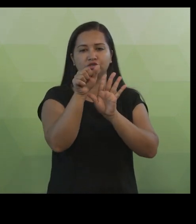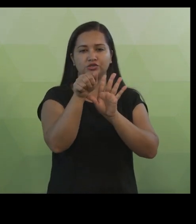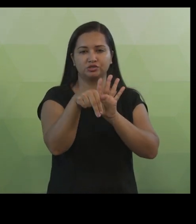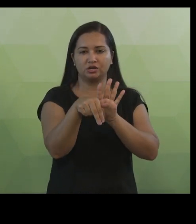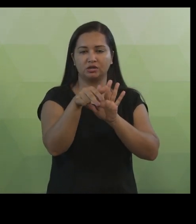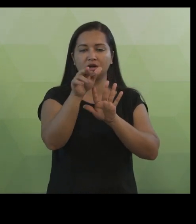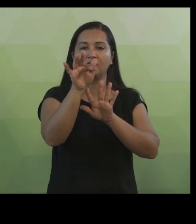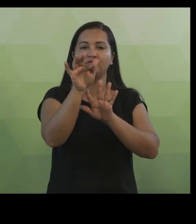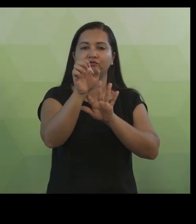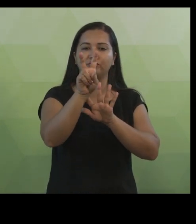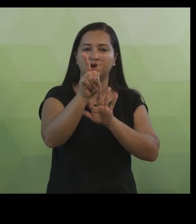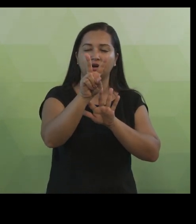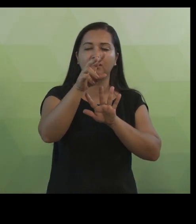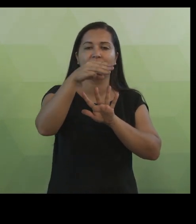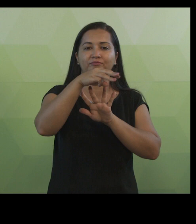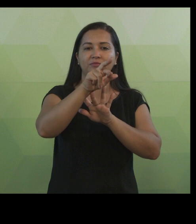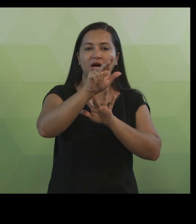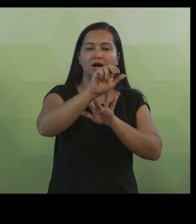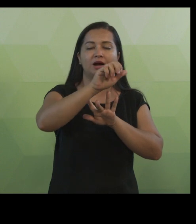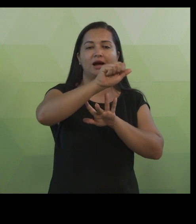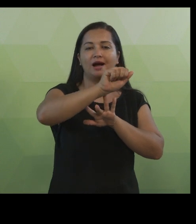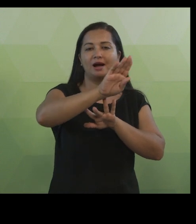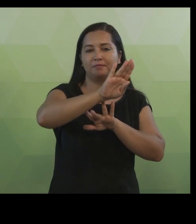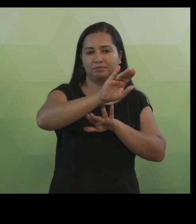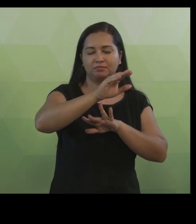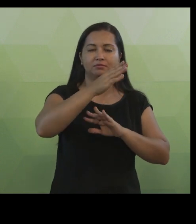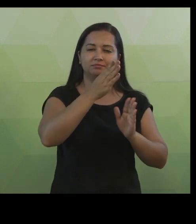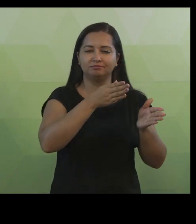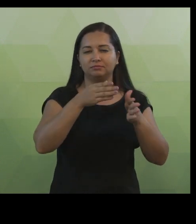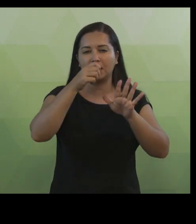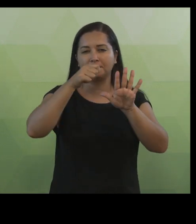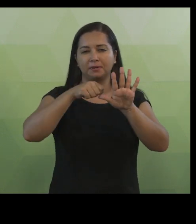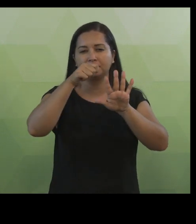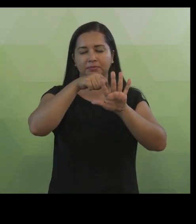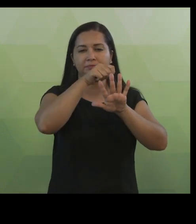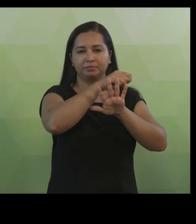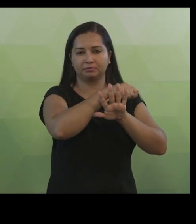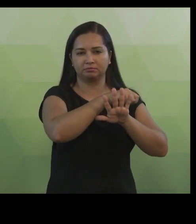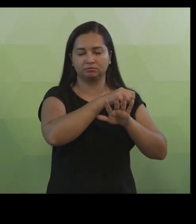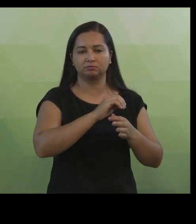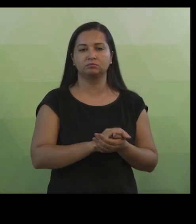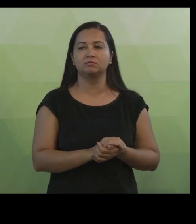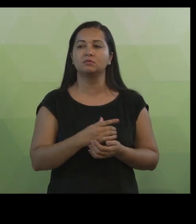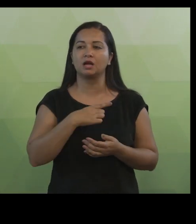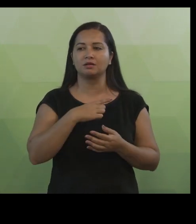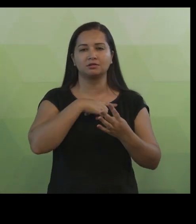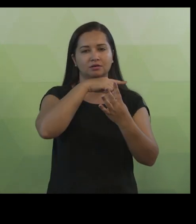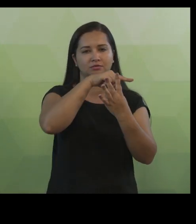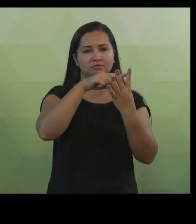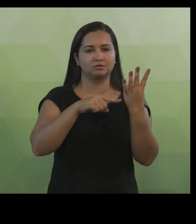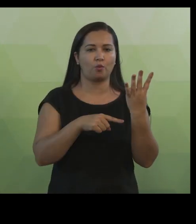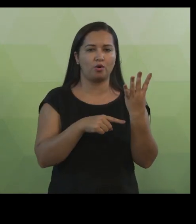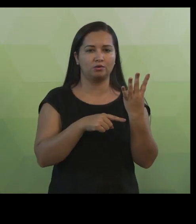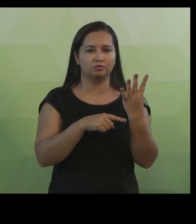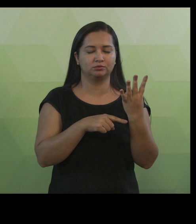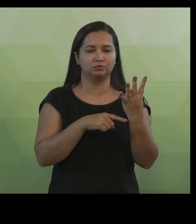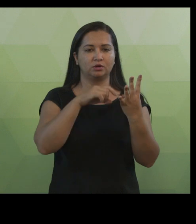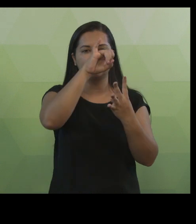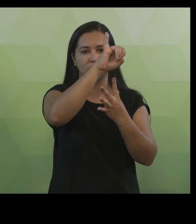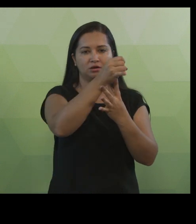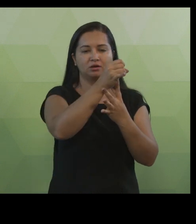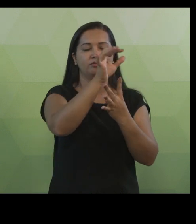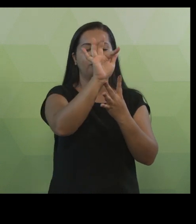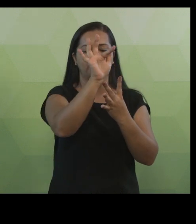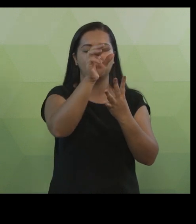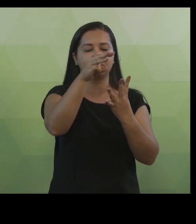variável chamada meses, que também é um array ou um vetor, se ficar mais fácil entender assim, que tem dados do